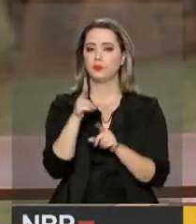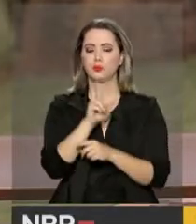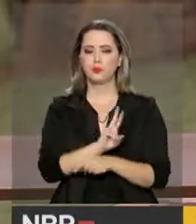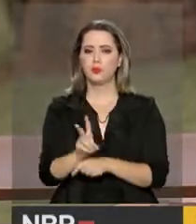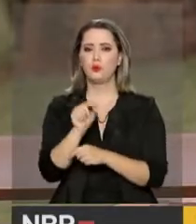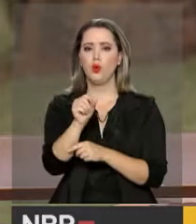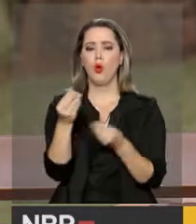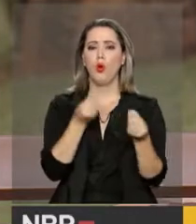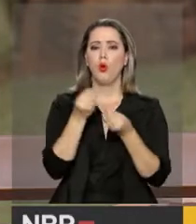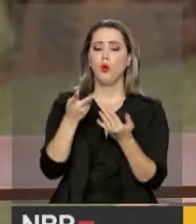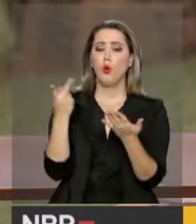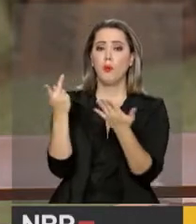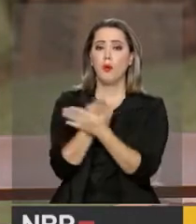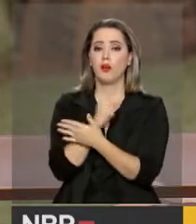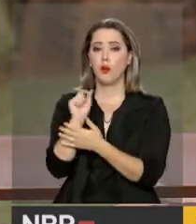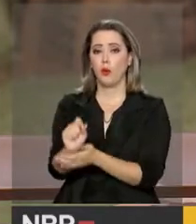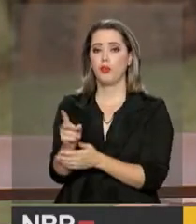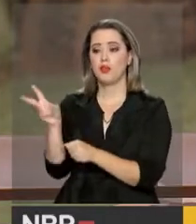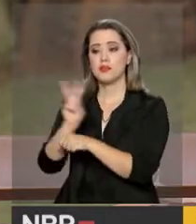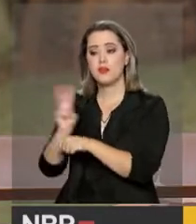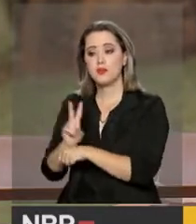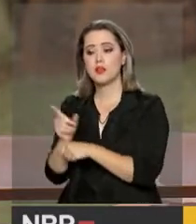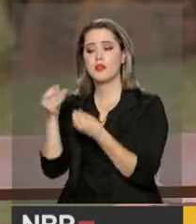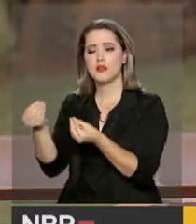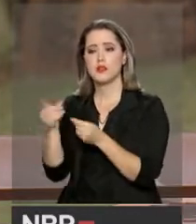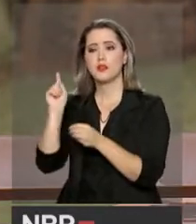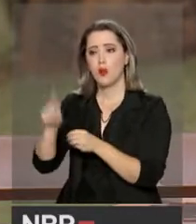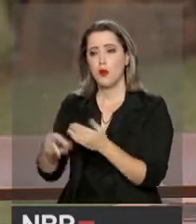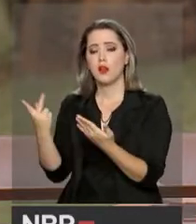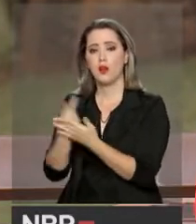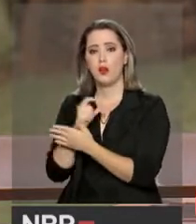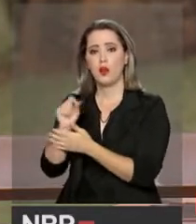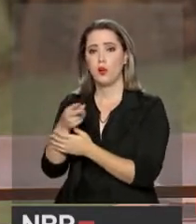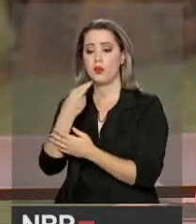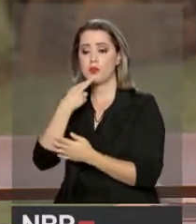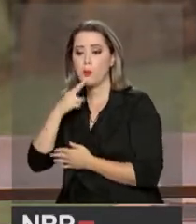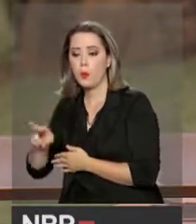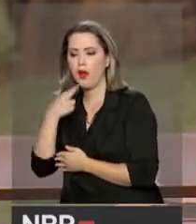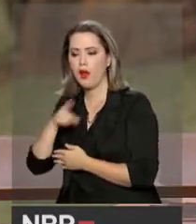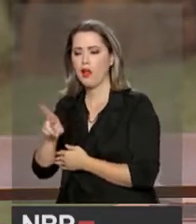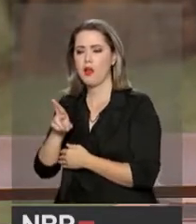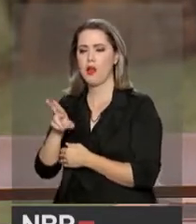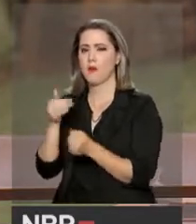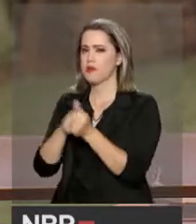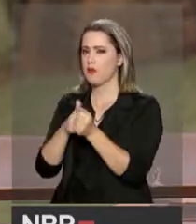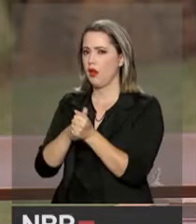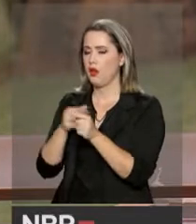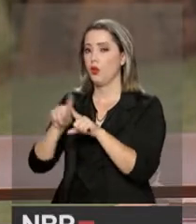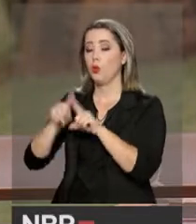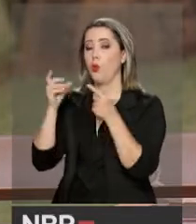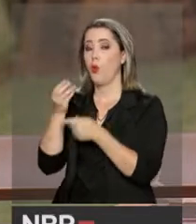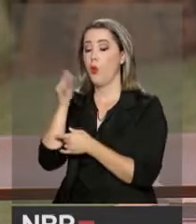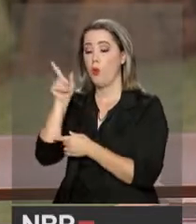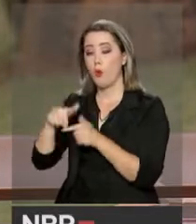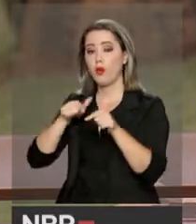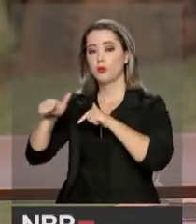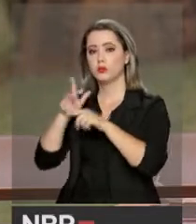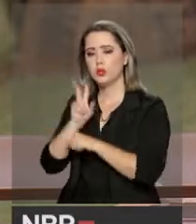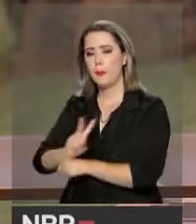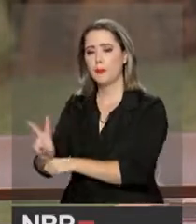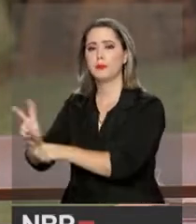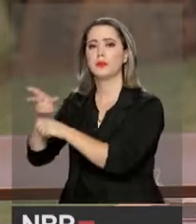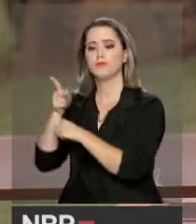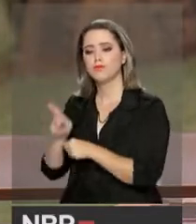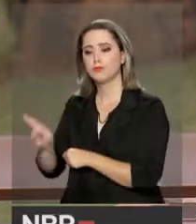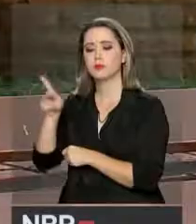conta pra gente como é feita a fiscalização. É feita por meio de denúncias anônimas, enfim, ou é um trabalho contínuo